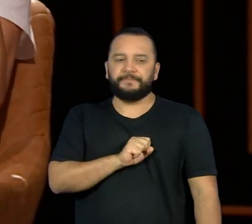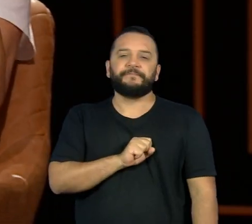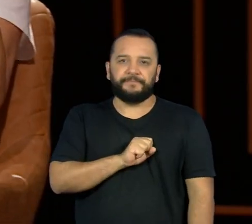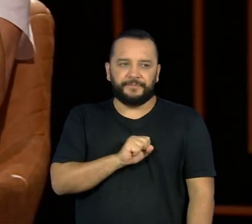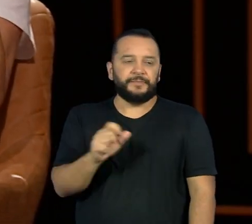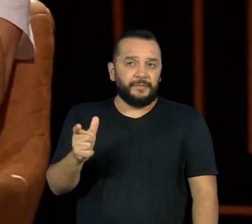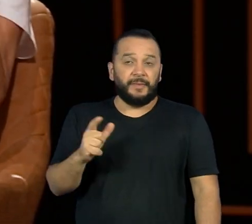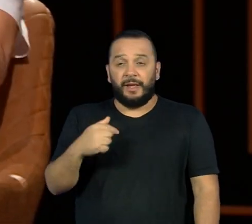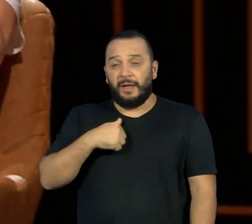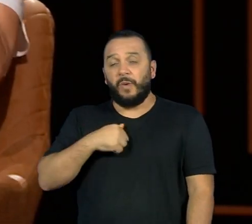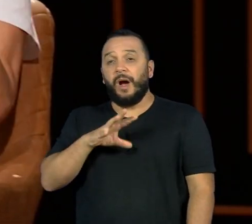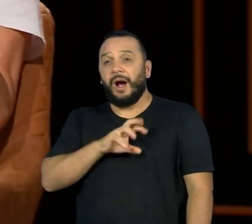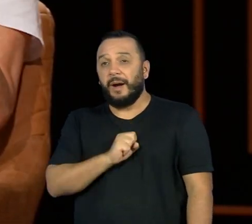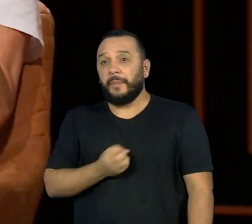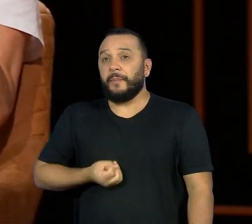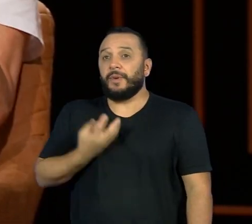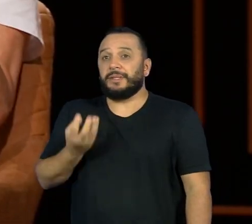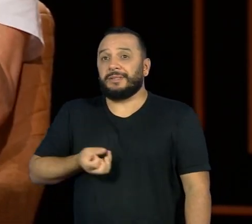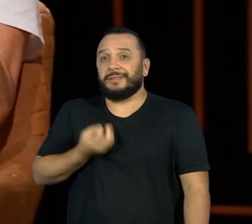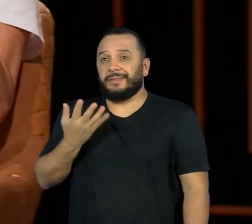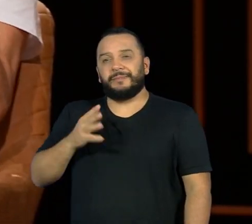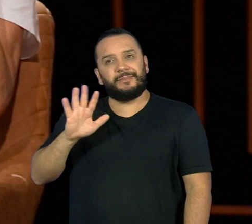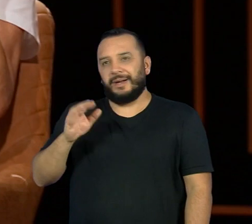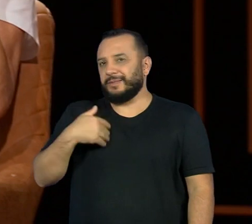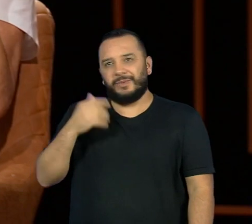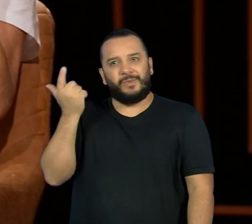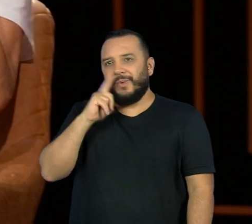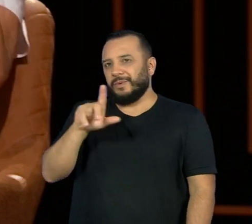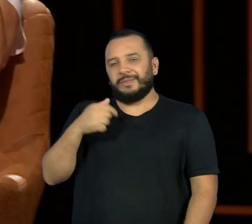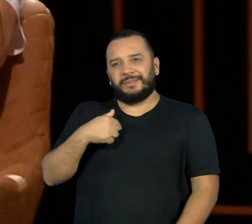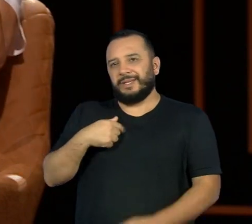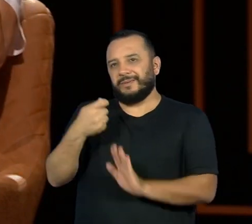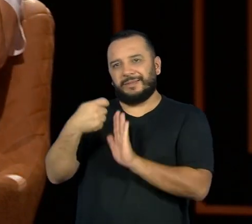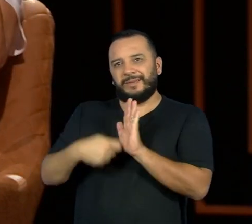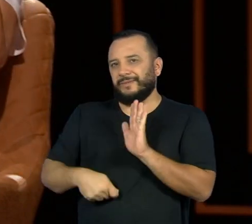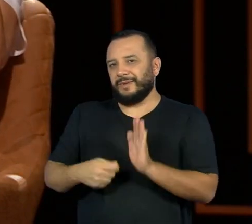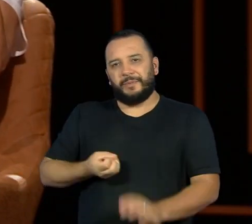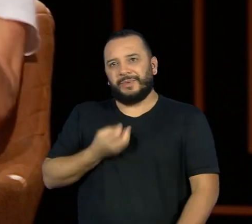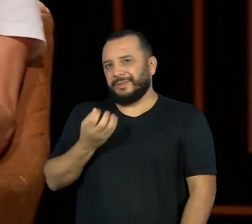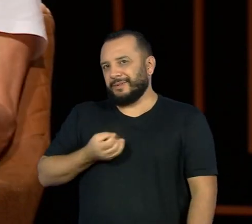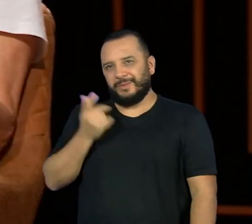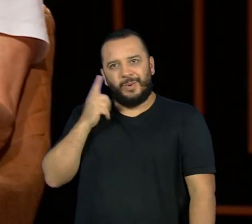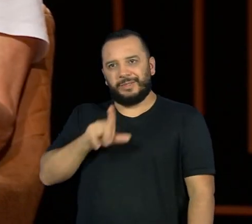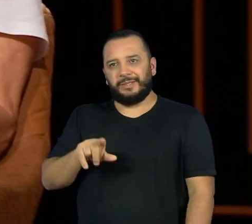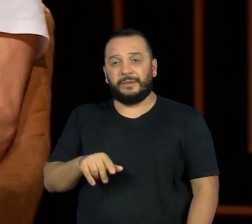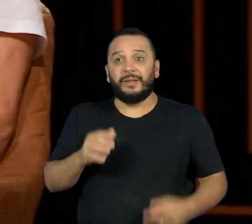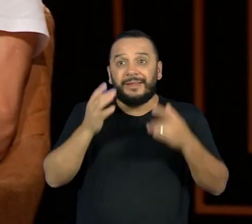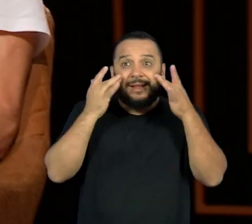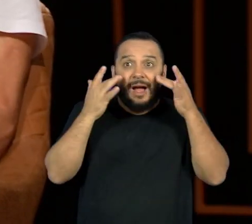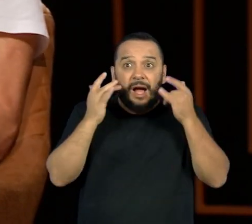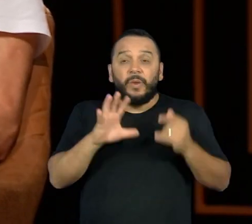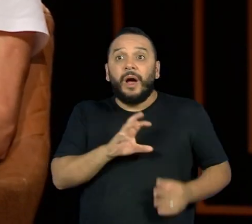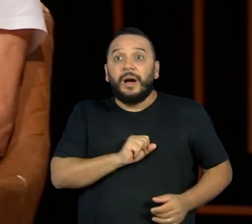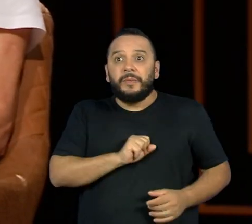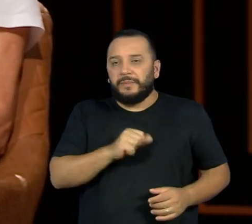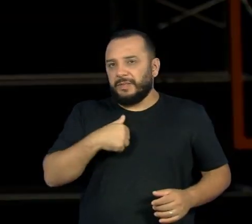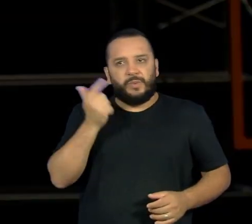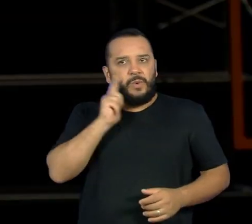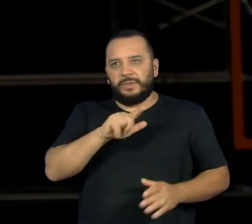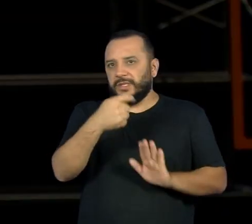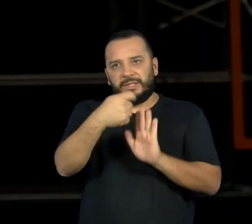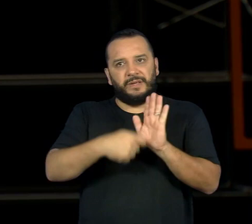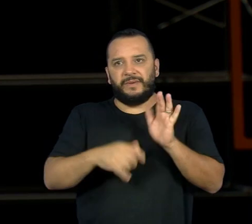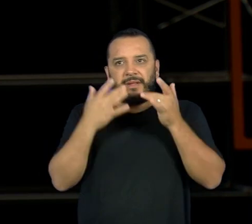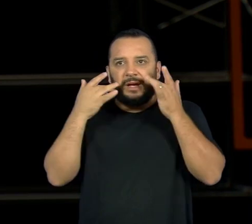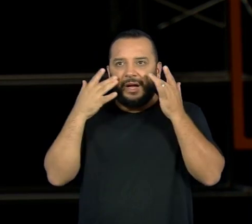delas, a poesia, não consigo escrever um poema. Teatro, não consigo escrever uma peça. Não tem jeito.